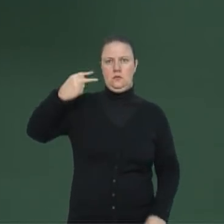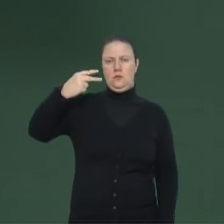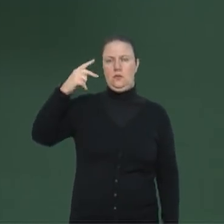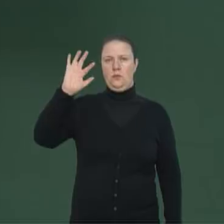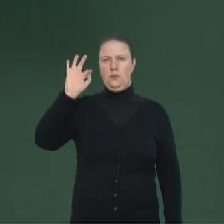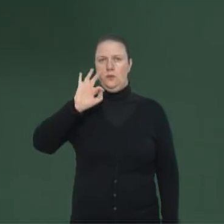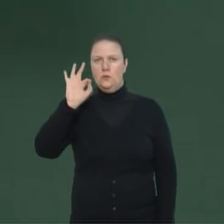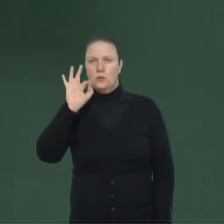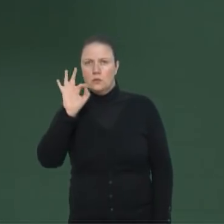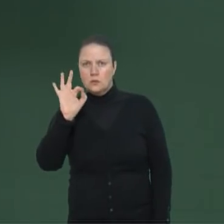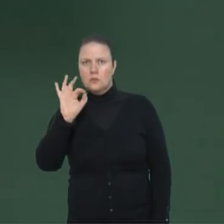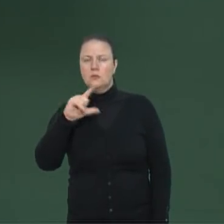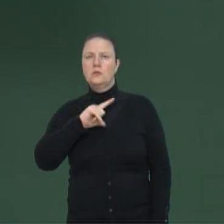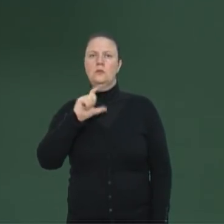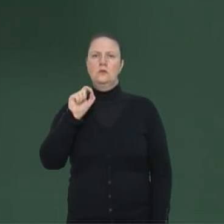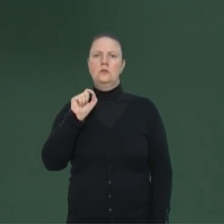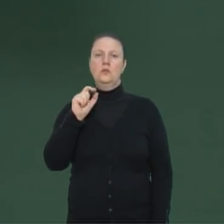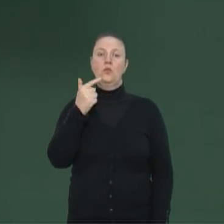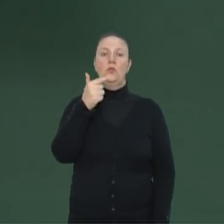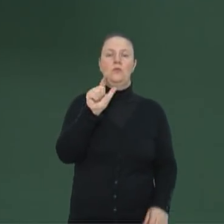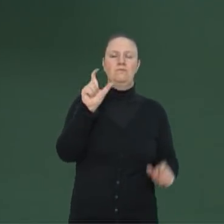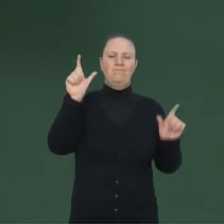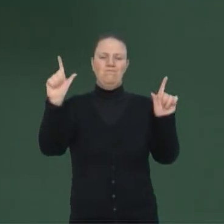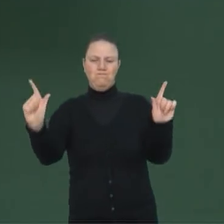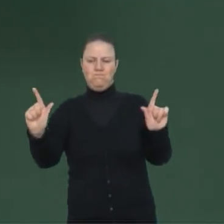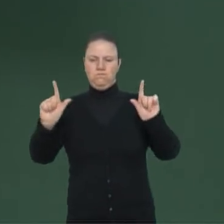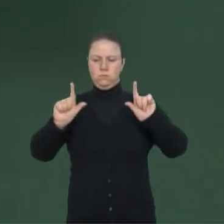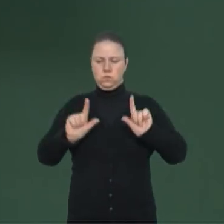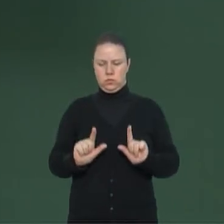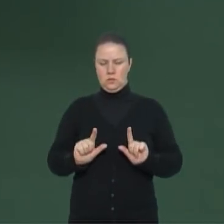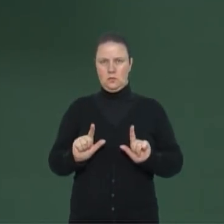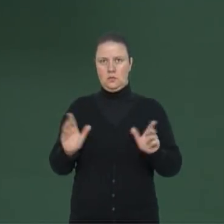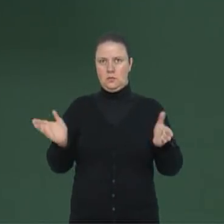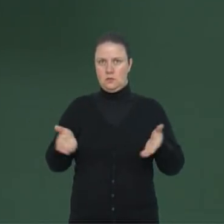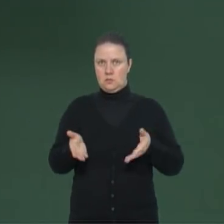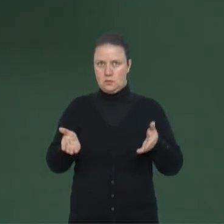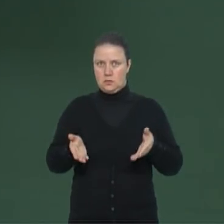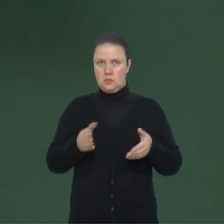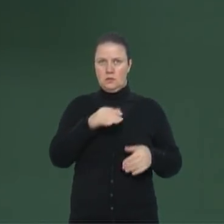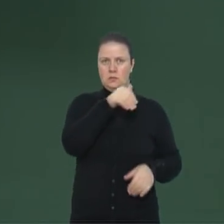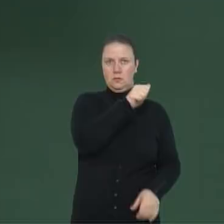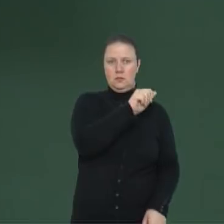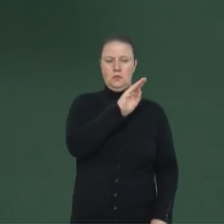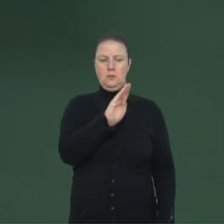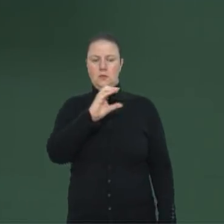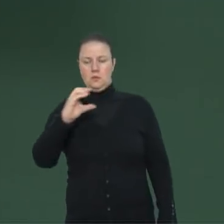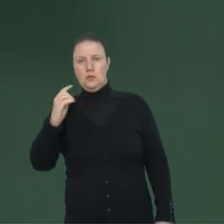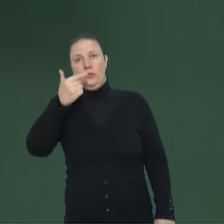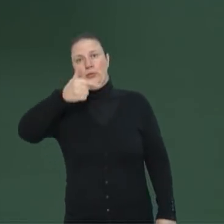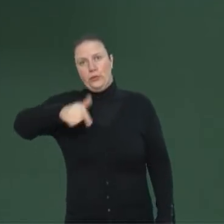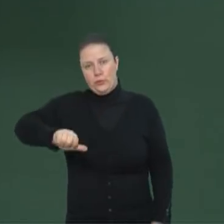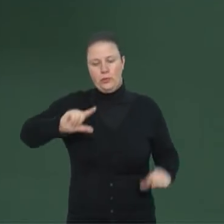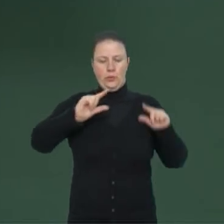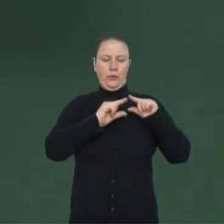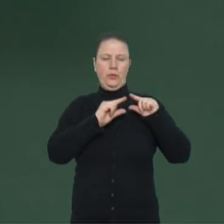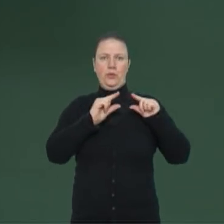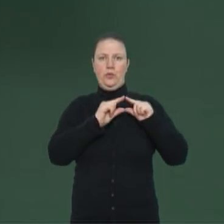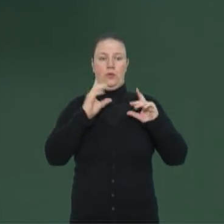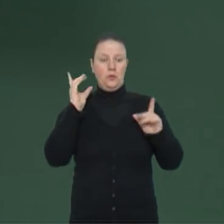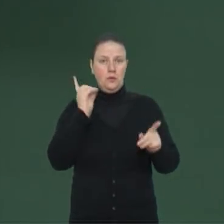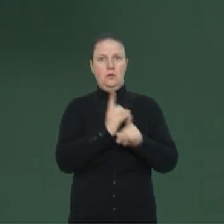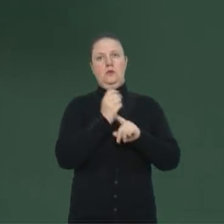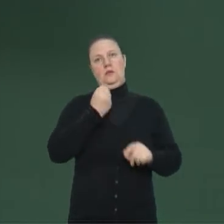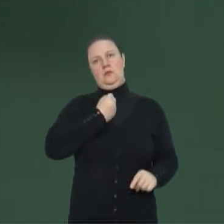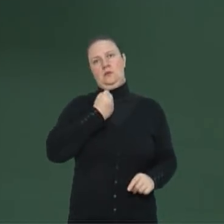né, dentro daquela eu consegui tirar uma outra, que é essa daqui. Tem que resolver essa aqui, dizer quem é o ABC novamente, calcular o delta dela e aí a fórmula